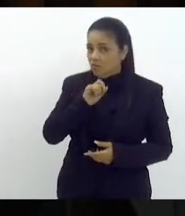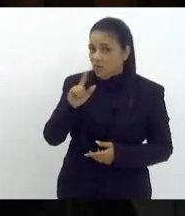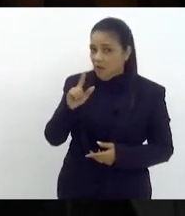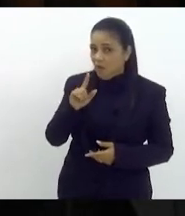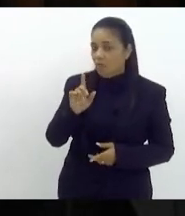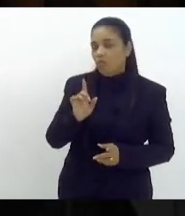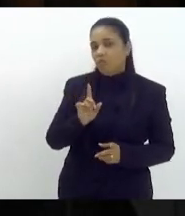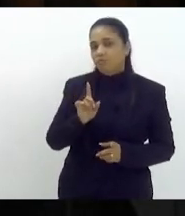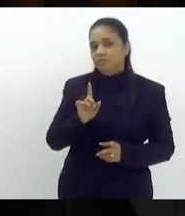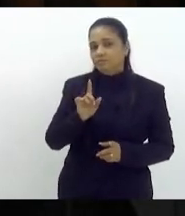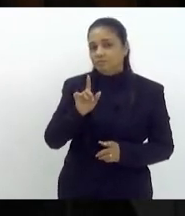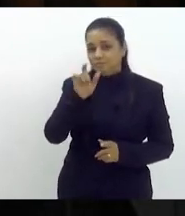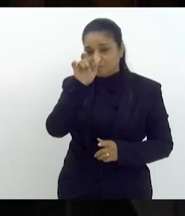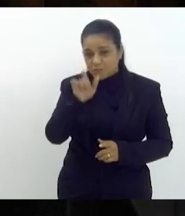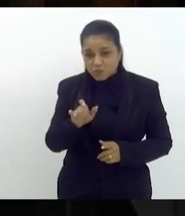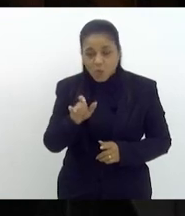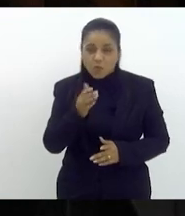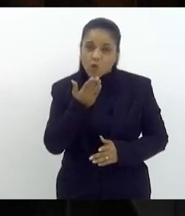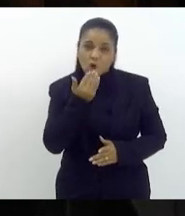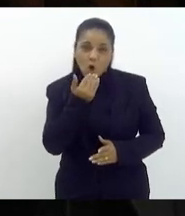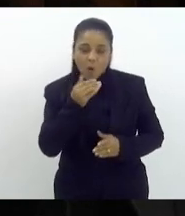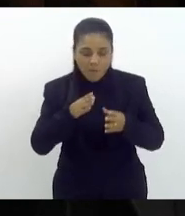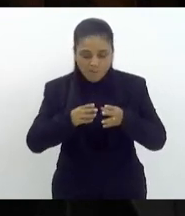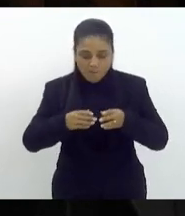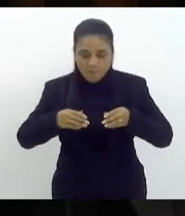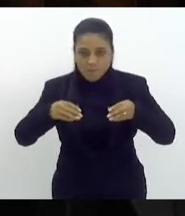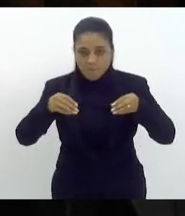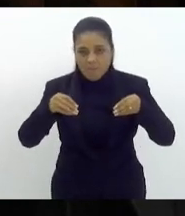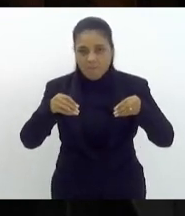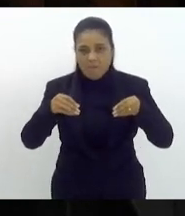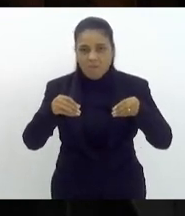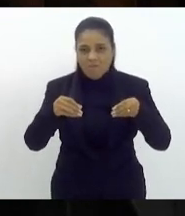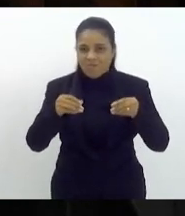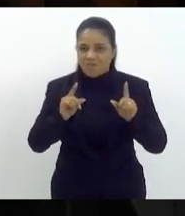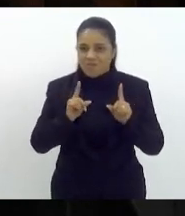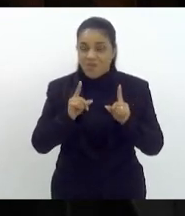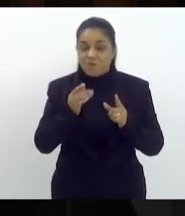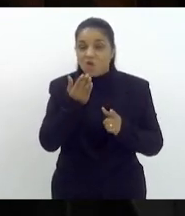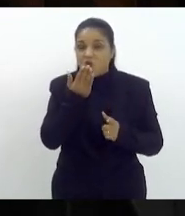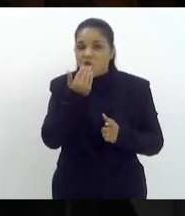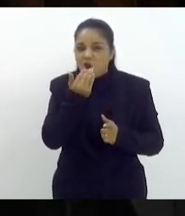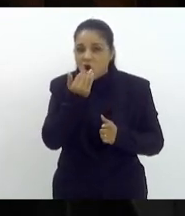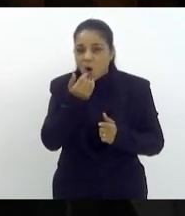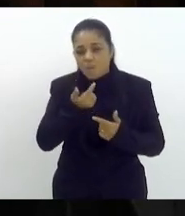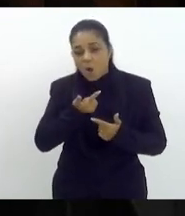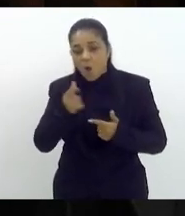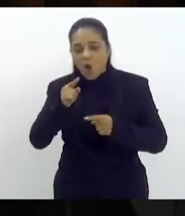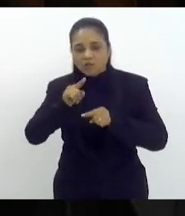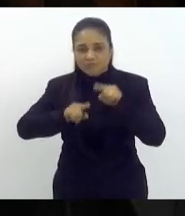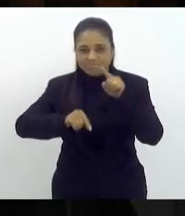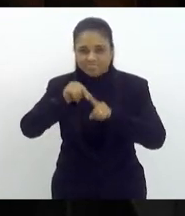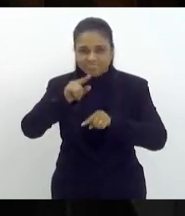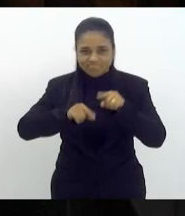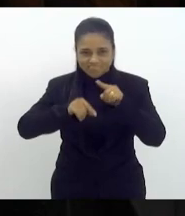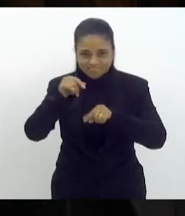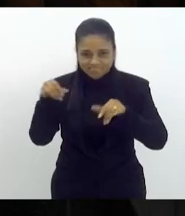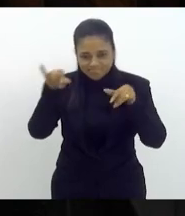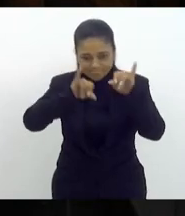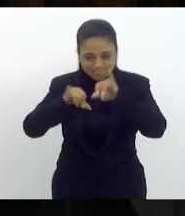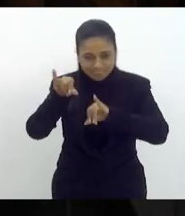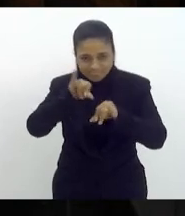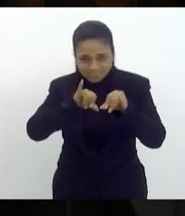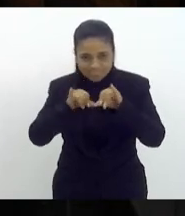pessoas comem Mamão é porque as pessoas comem Ultra processados